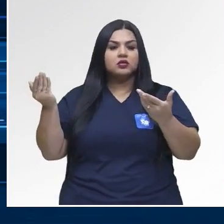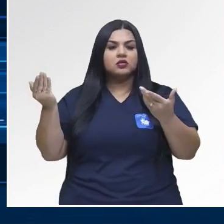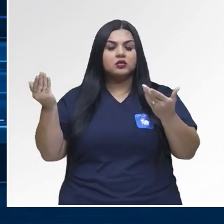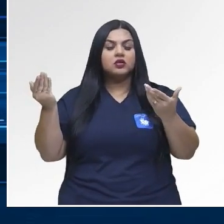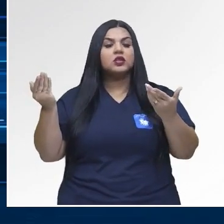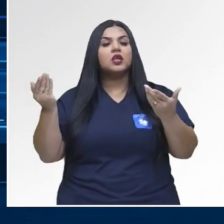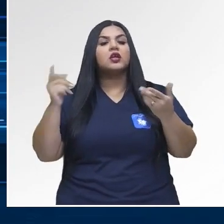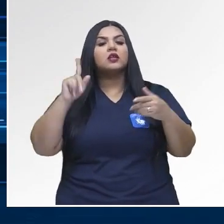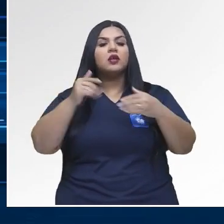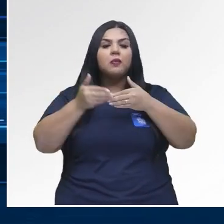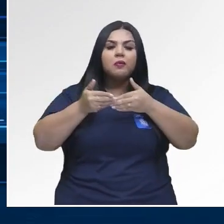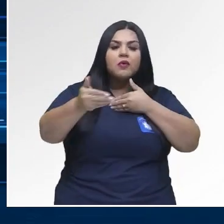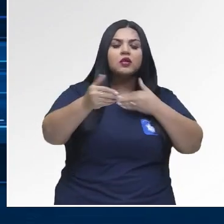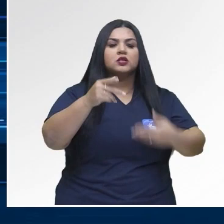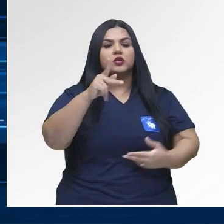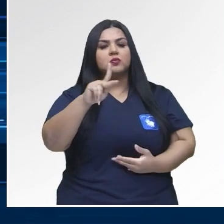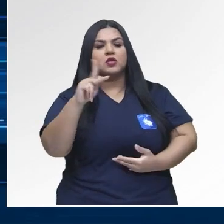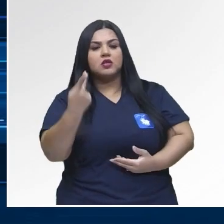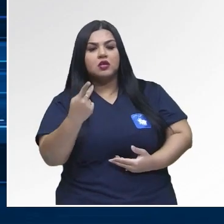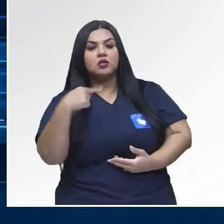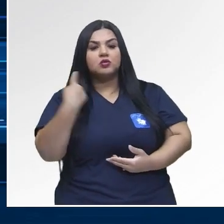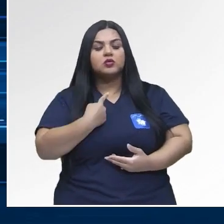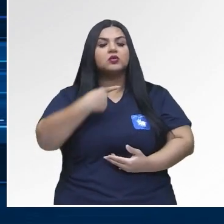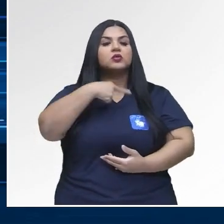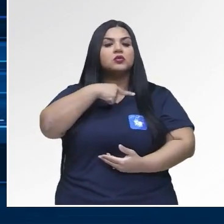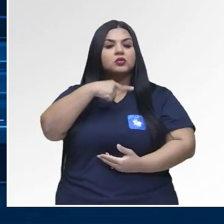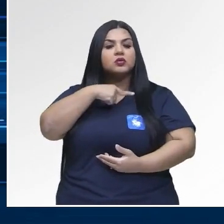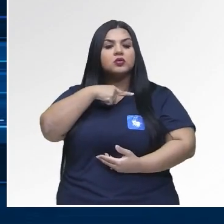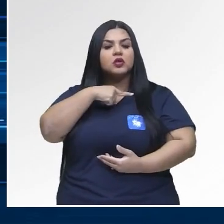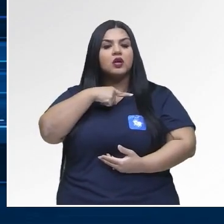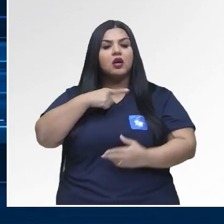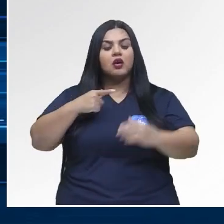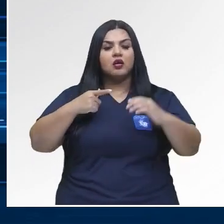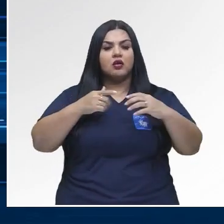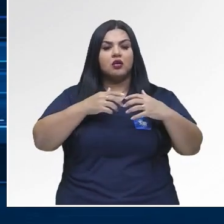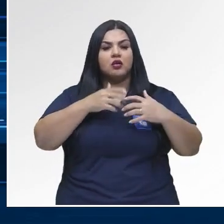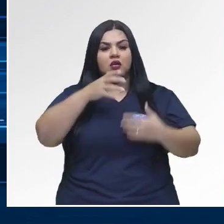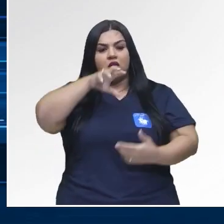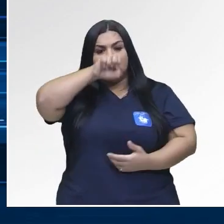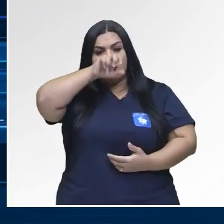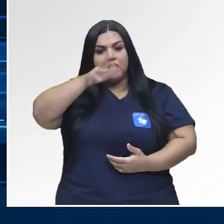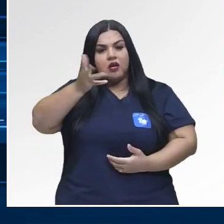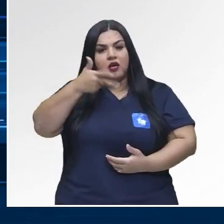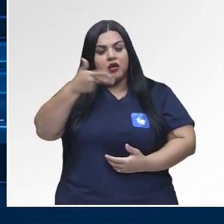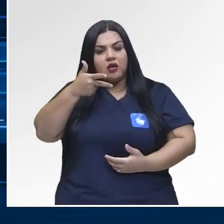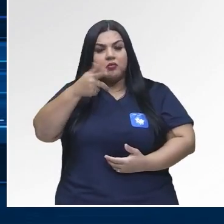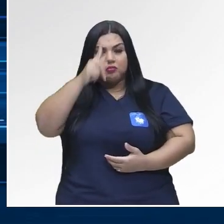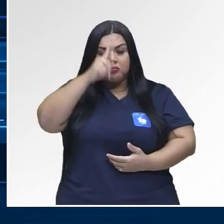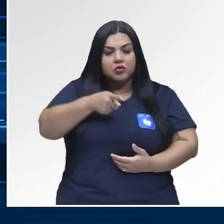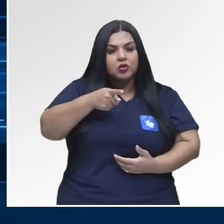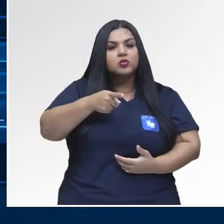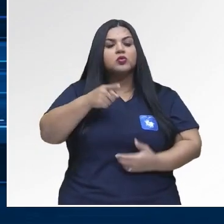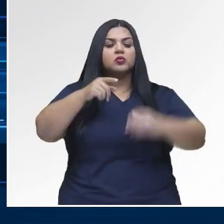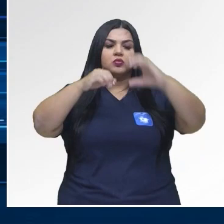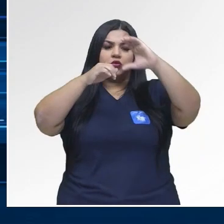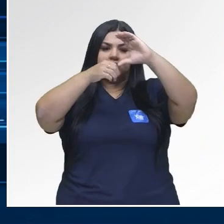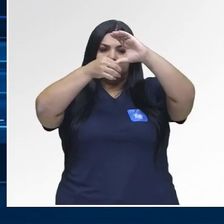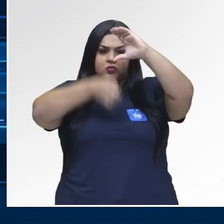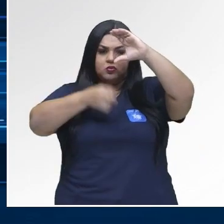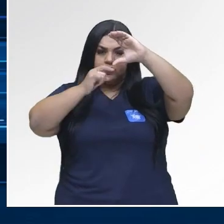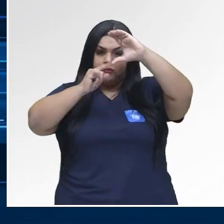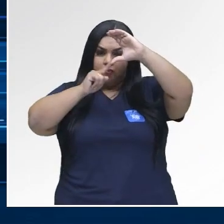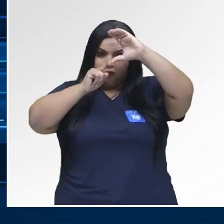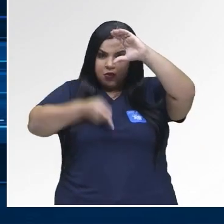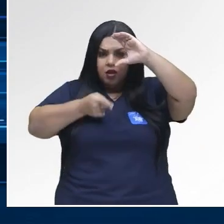desse pH que a gente tem a frequência respiratória sendo determinada pelo bulbo, tá certo?